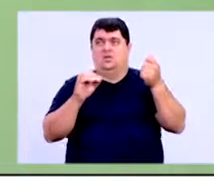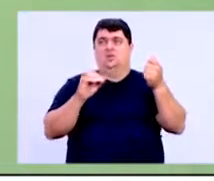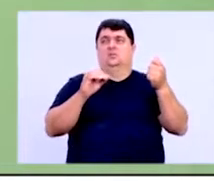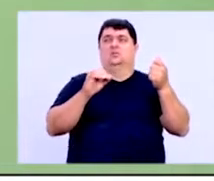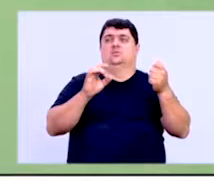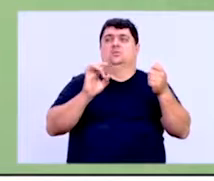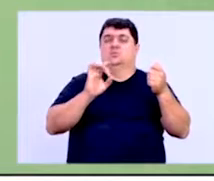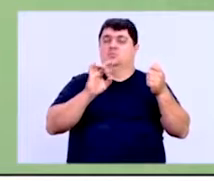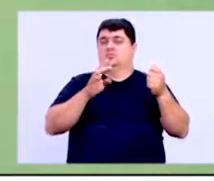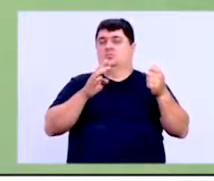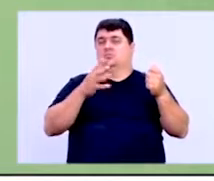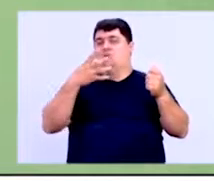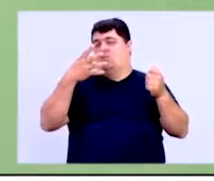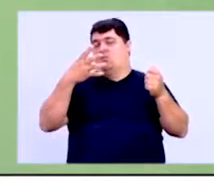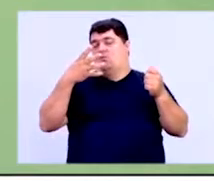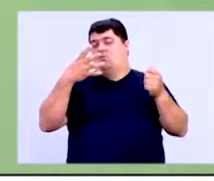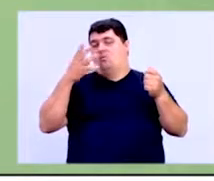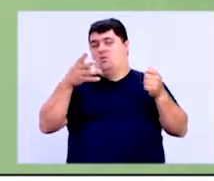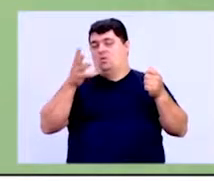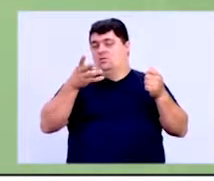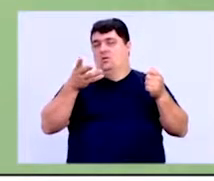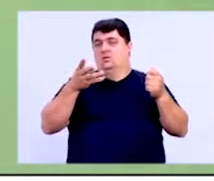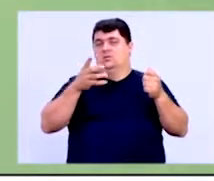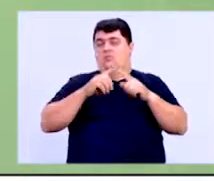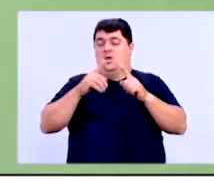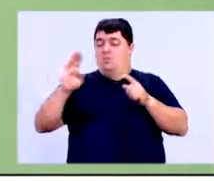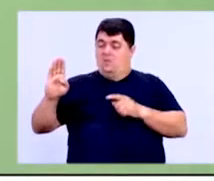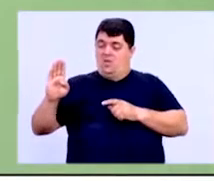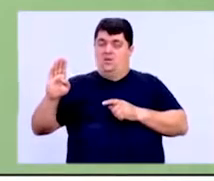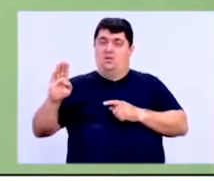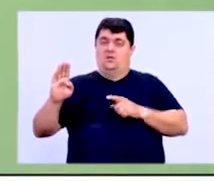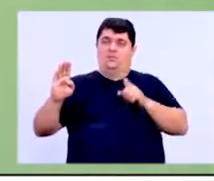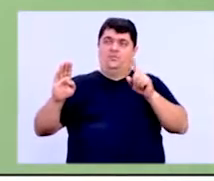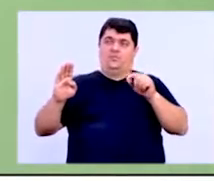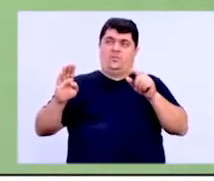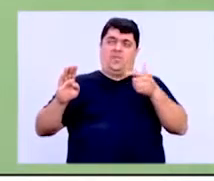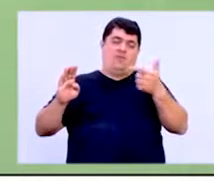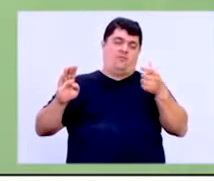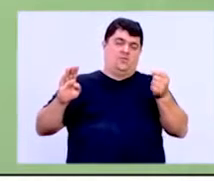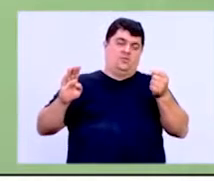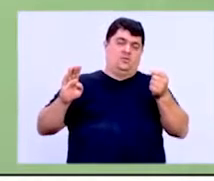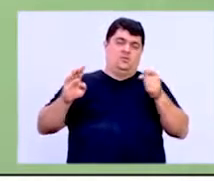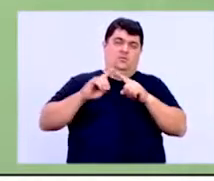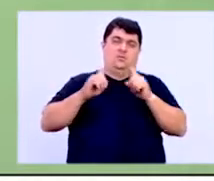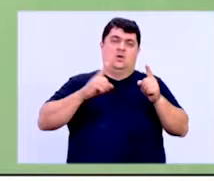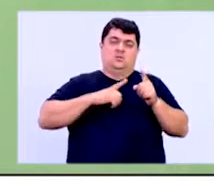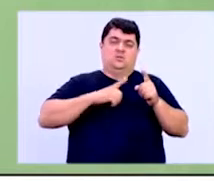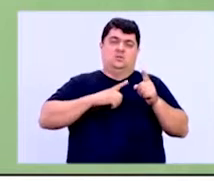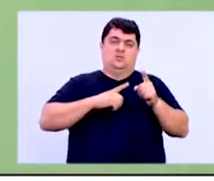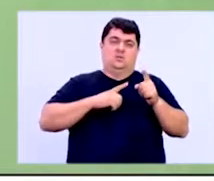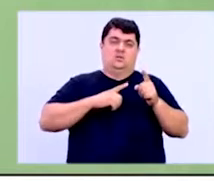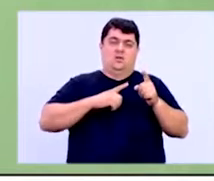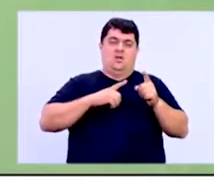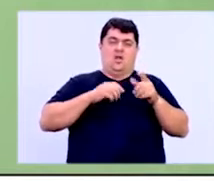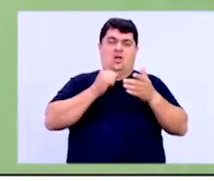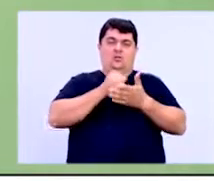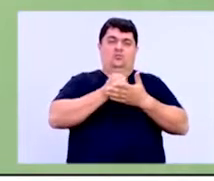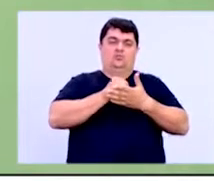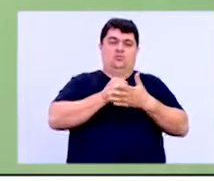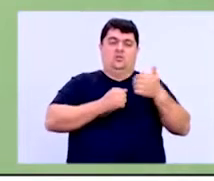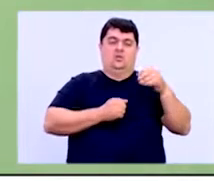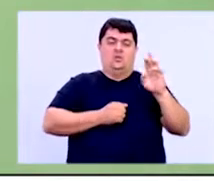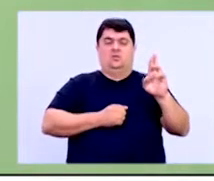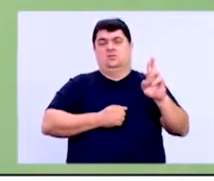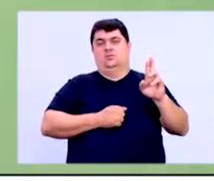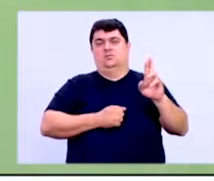margem de contribuição de R$4. Enquanto o produto B, o valor 20, me dará uma margem de contribuição de R$10. Certo?